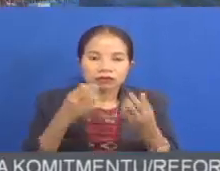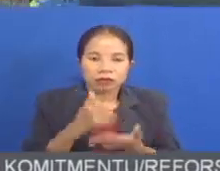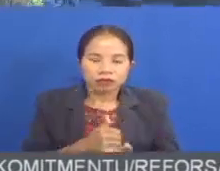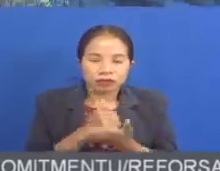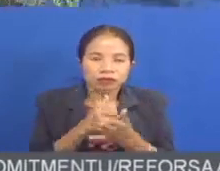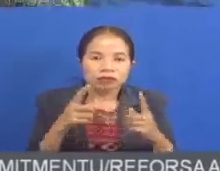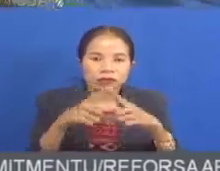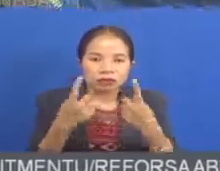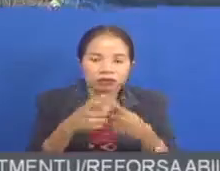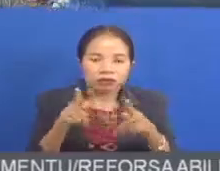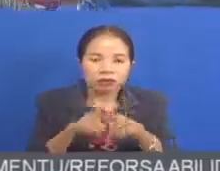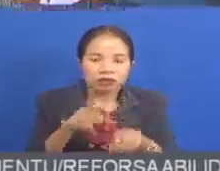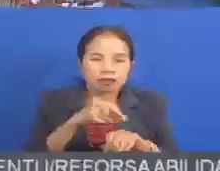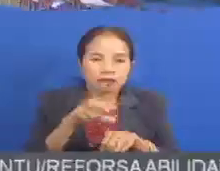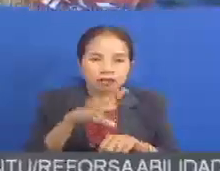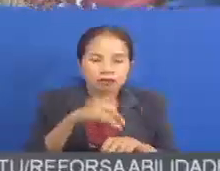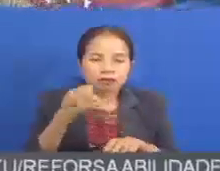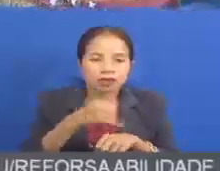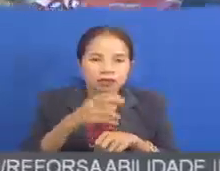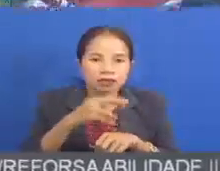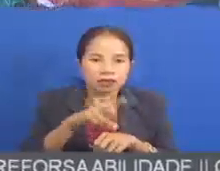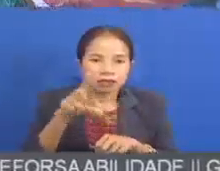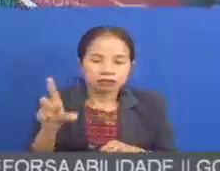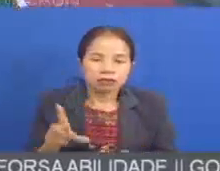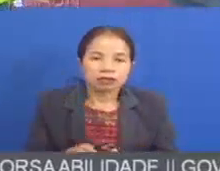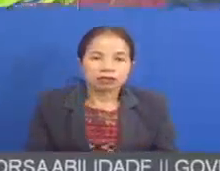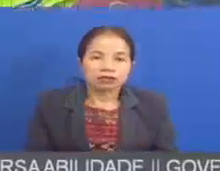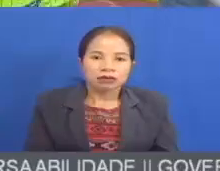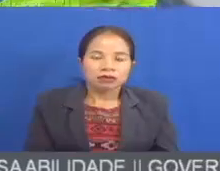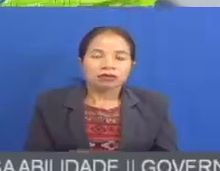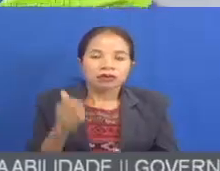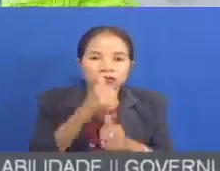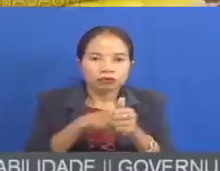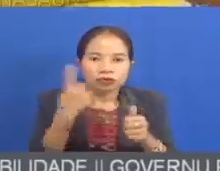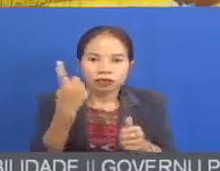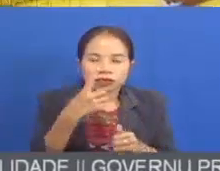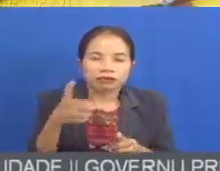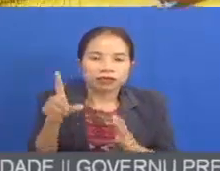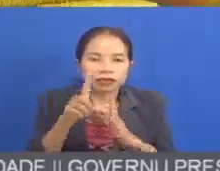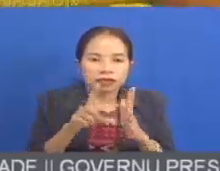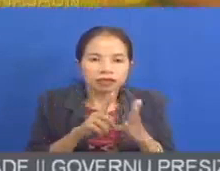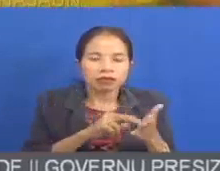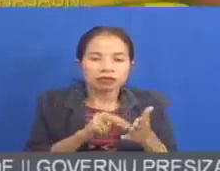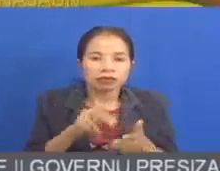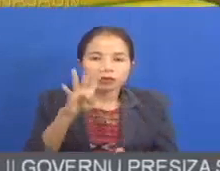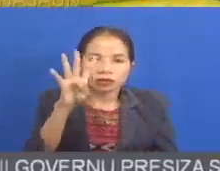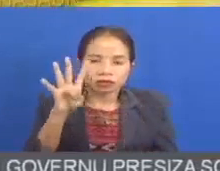da Companhia Nacional na MOS Internacional, onde cumpre na FATIN, Decreto-Lei número